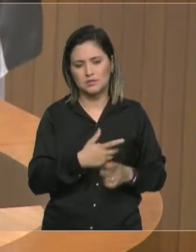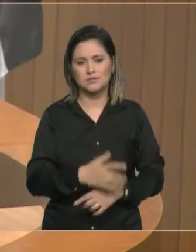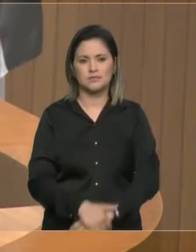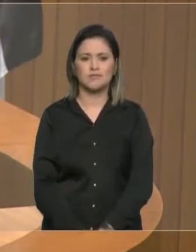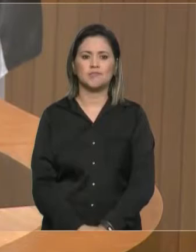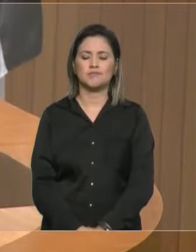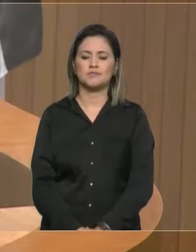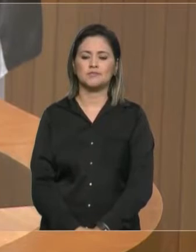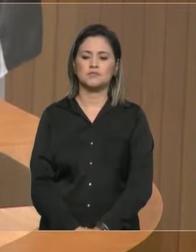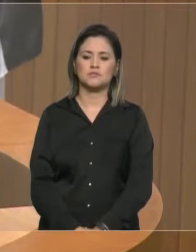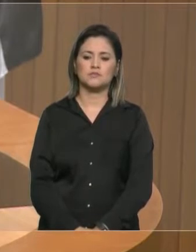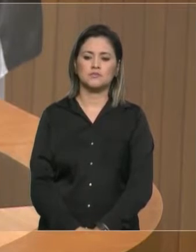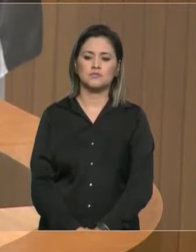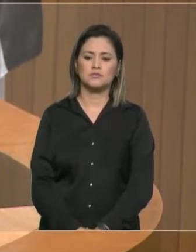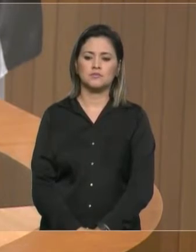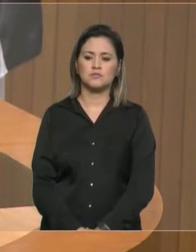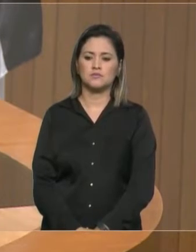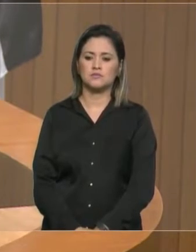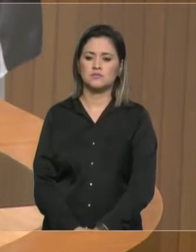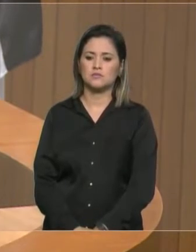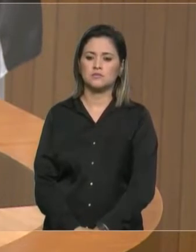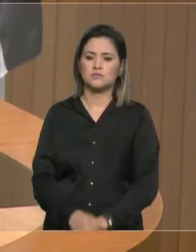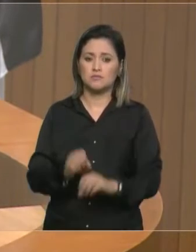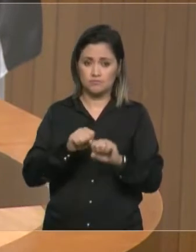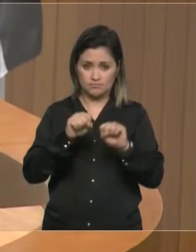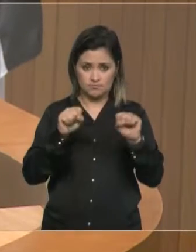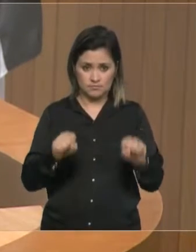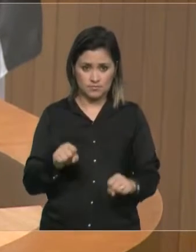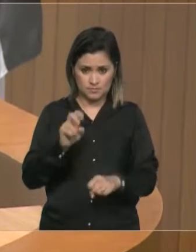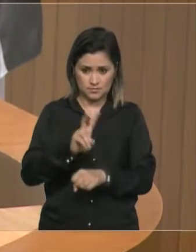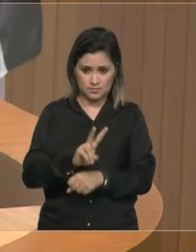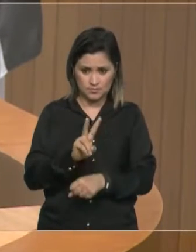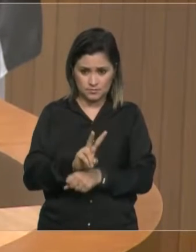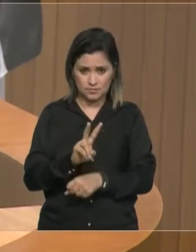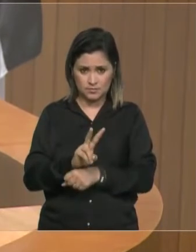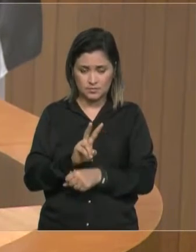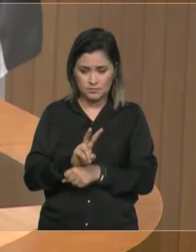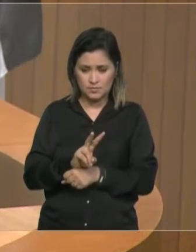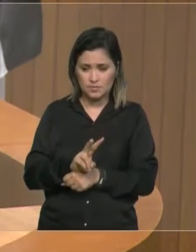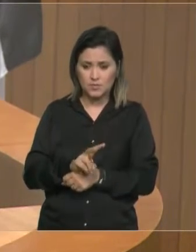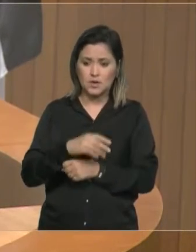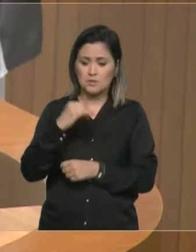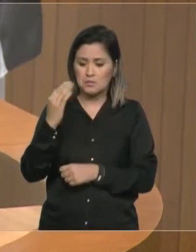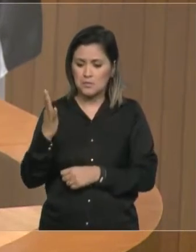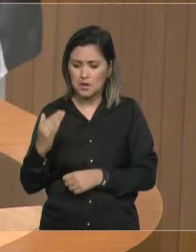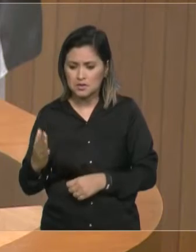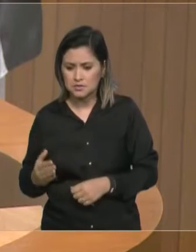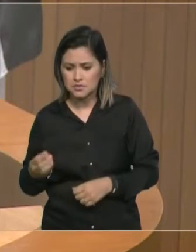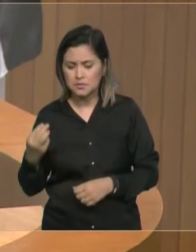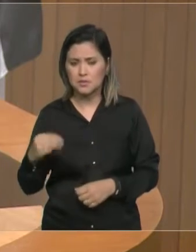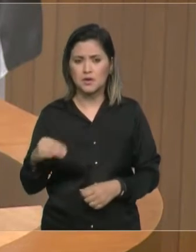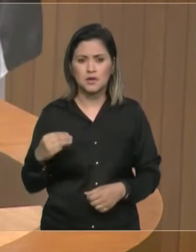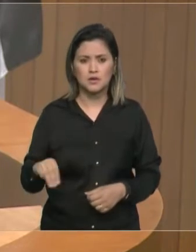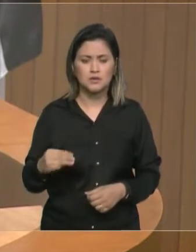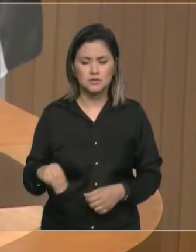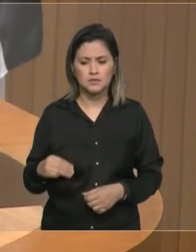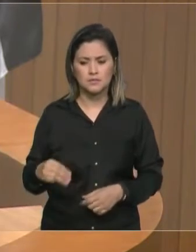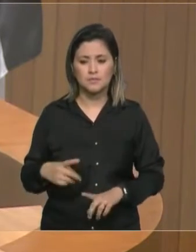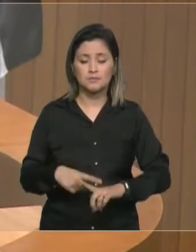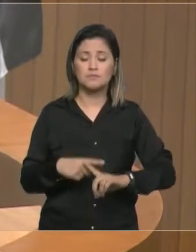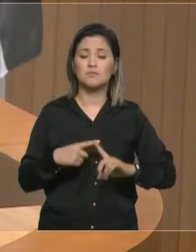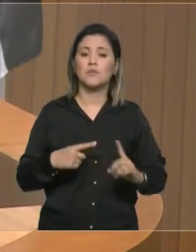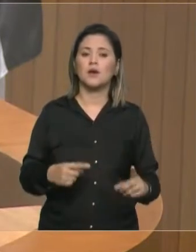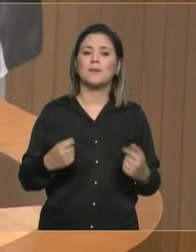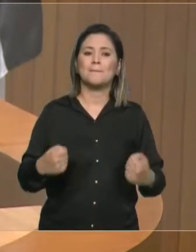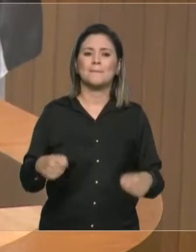E a rede de proteção, ela tem se estendido em todo o Brasil e no Maranhão. Mas essa rede, ela precisa